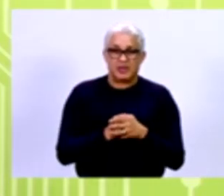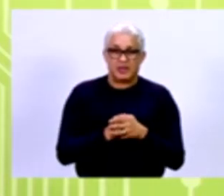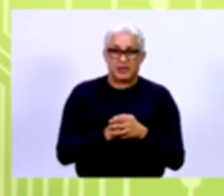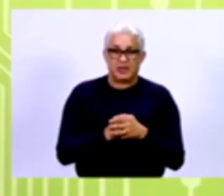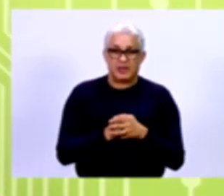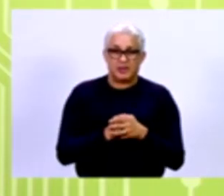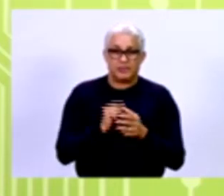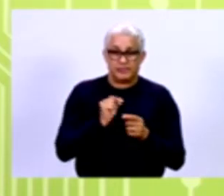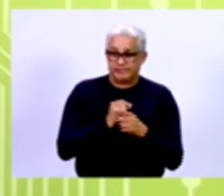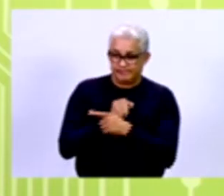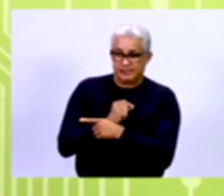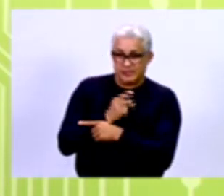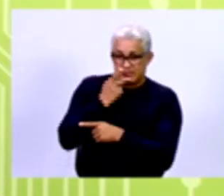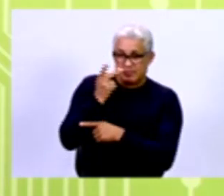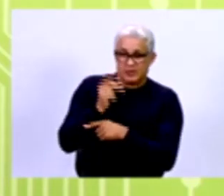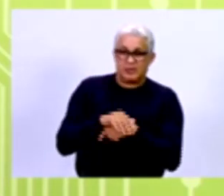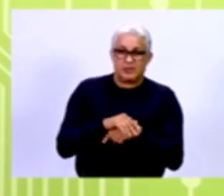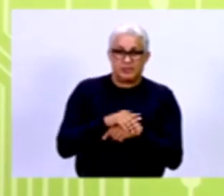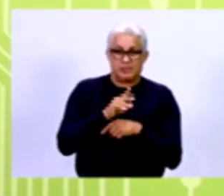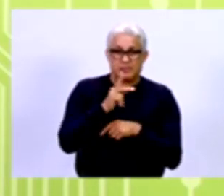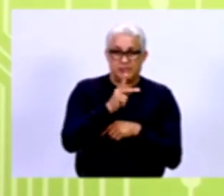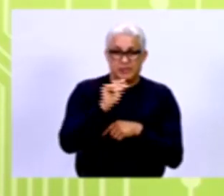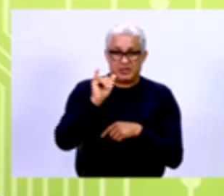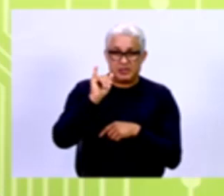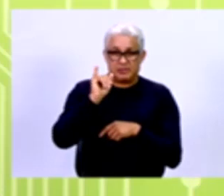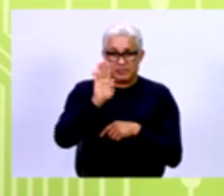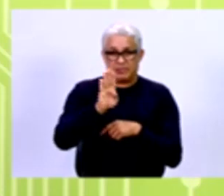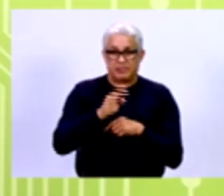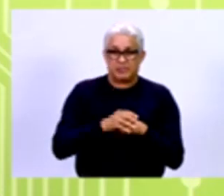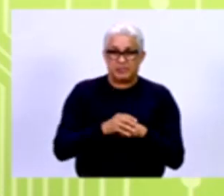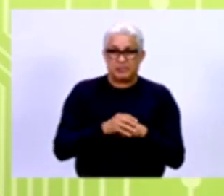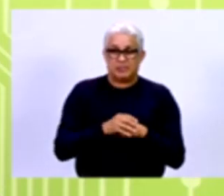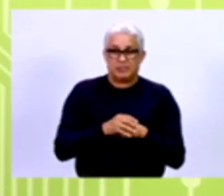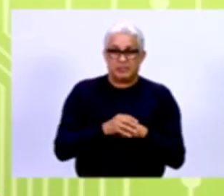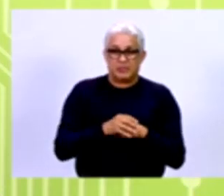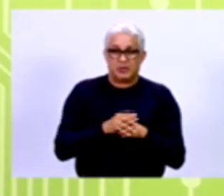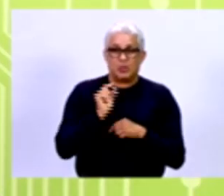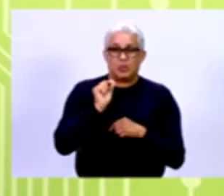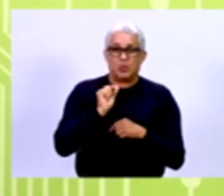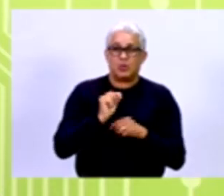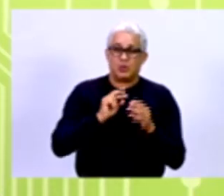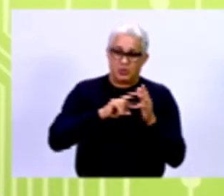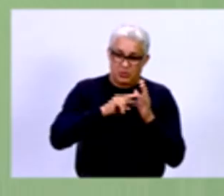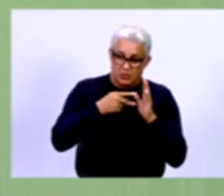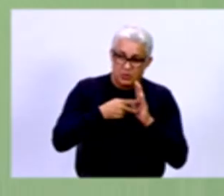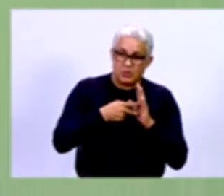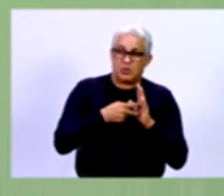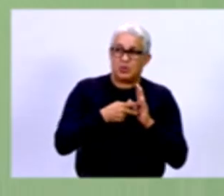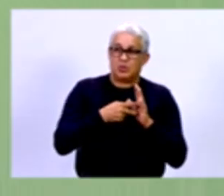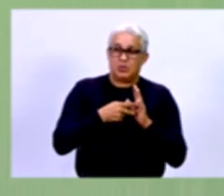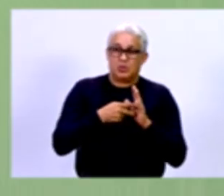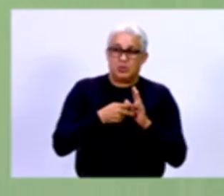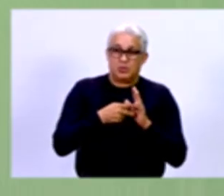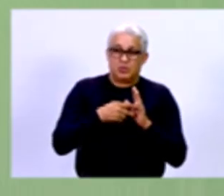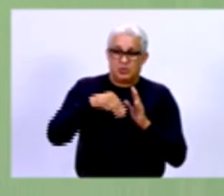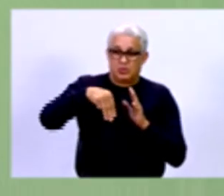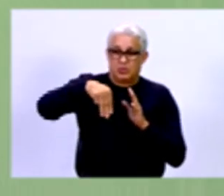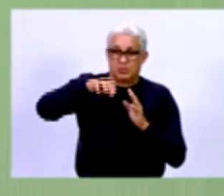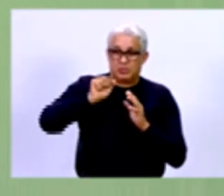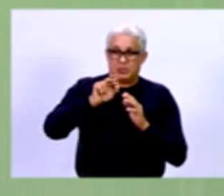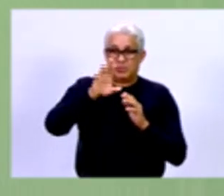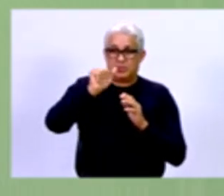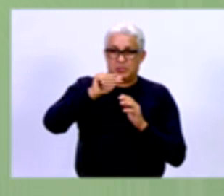resumindo o que a professora falou, o PIB, portanto, corresponde ao valor de mercado de todos os bens e